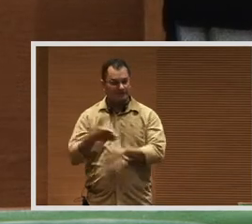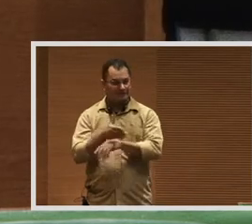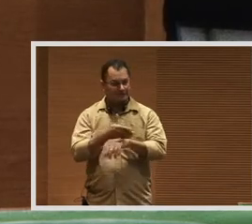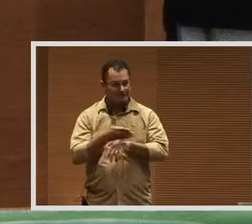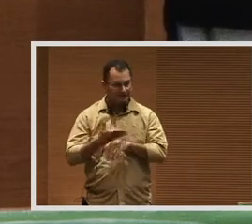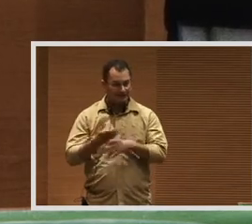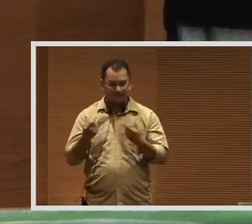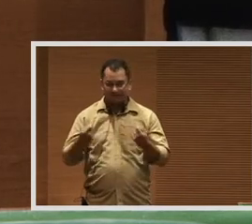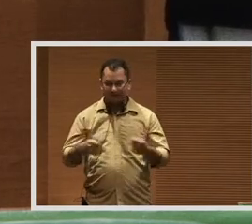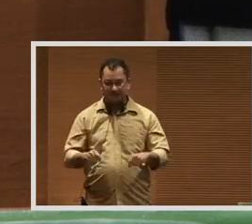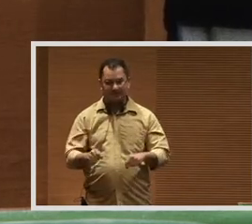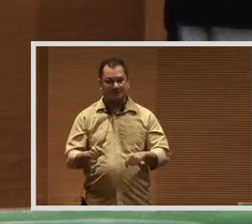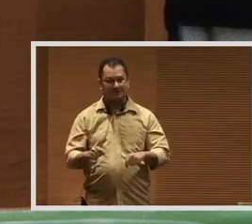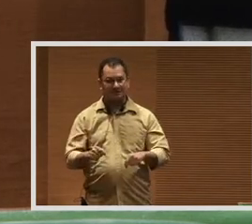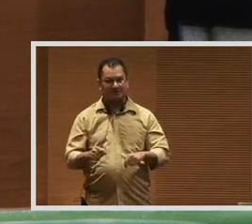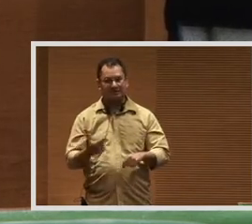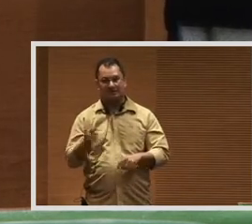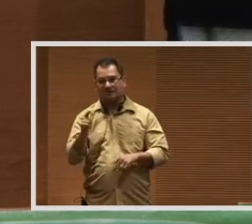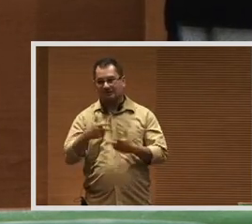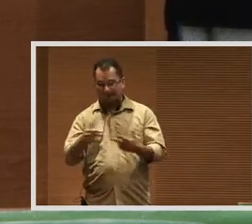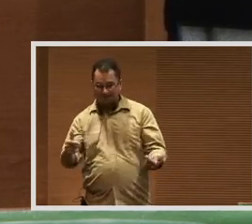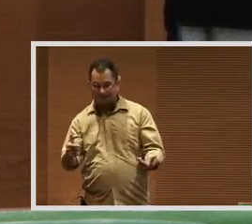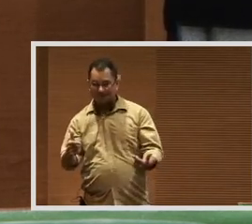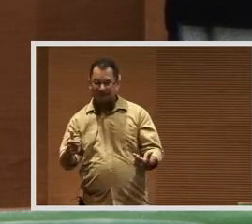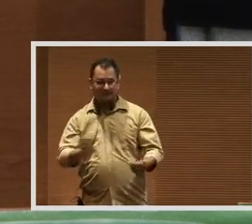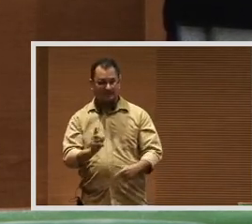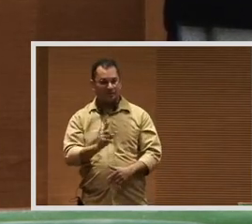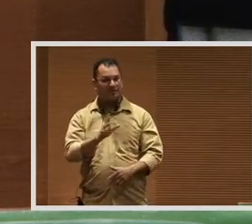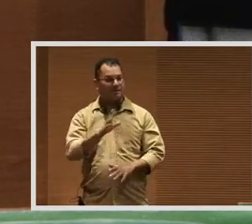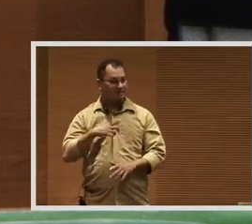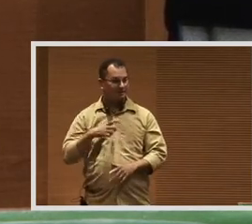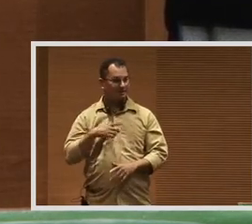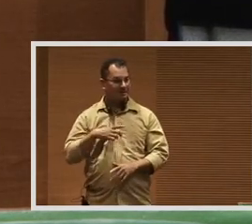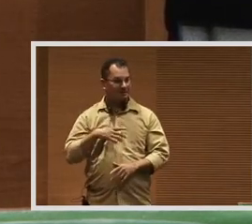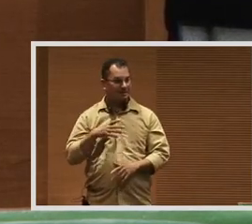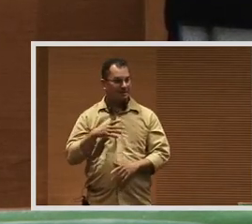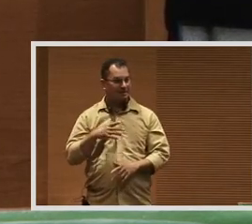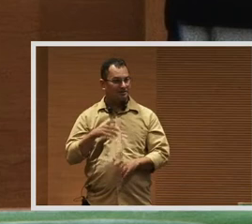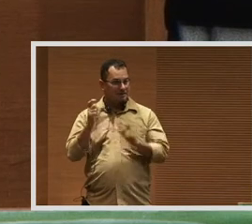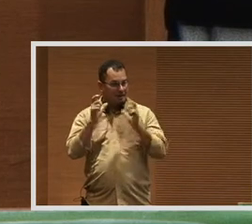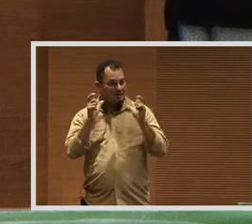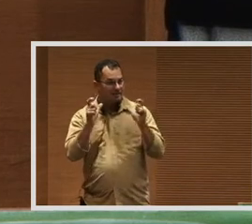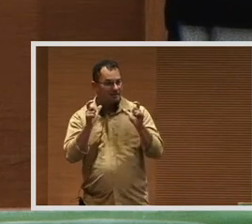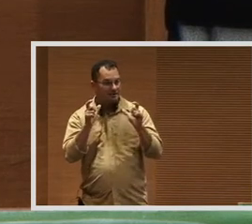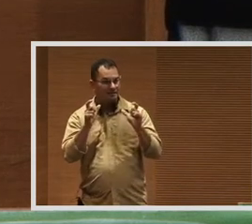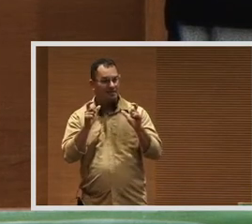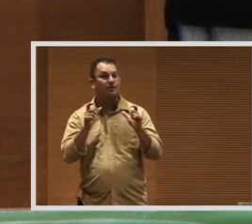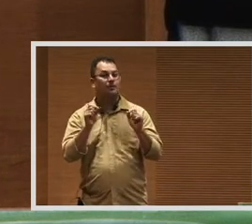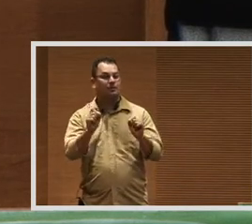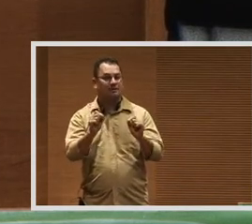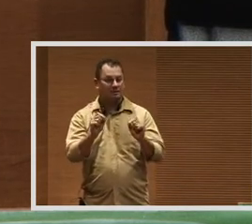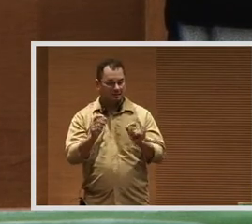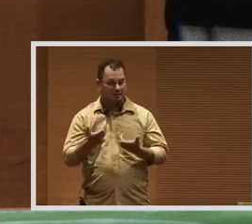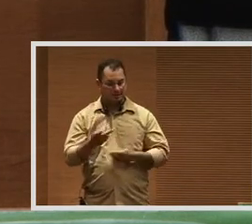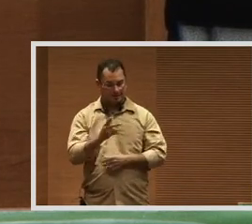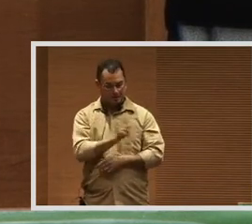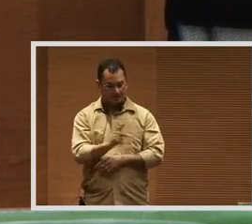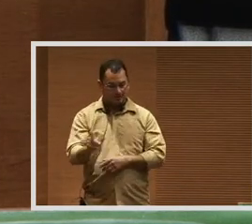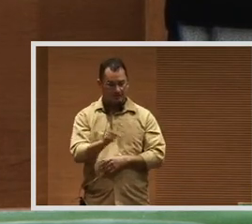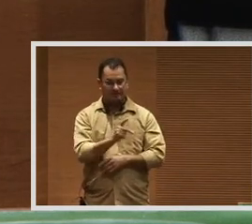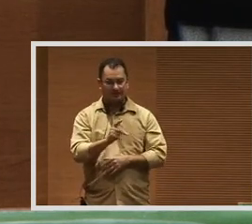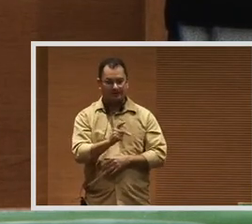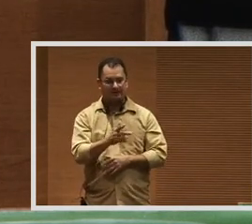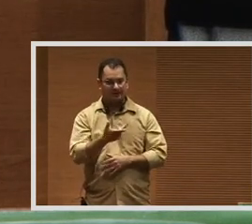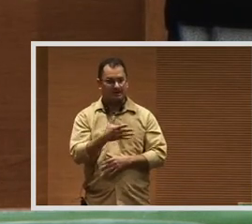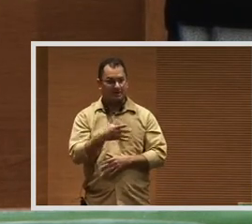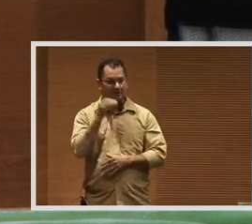coisa. Eu acho que tem chamar um pouco de atenção que a professora é o elo mais fraco